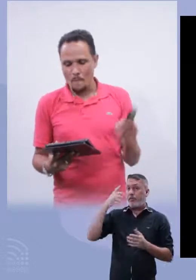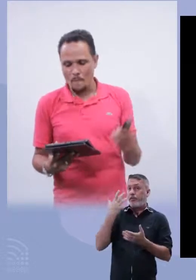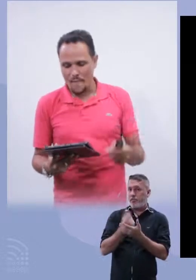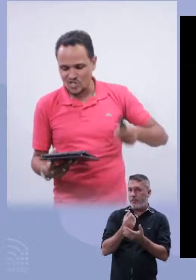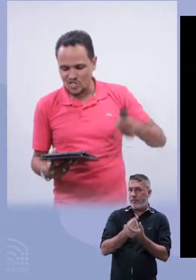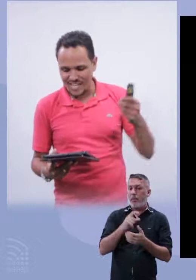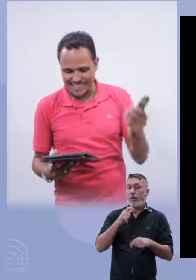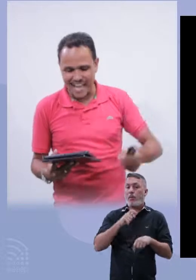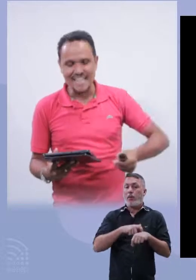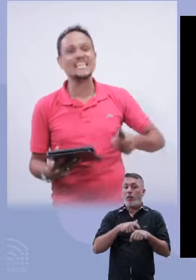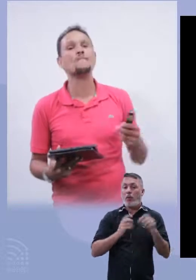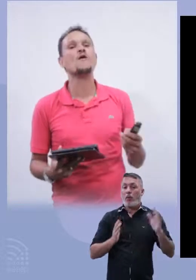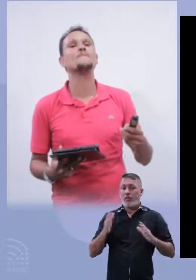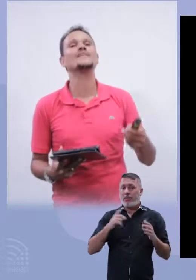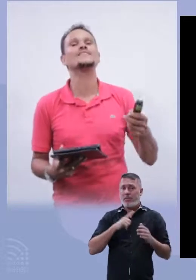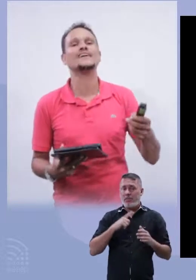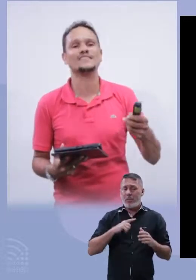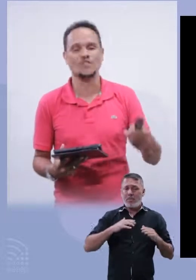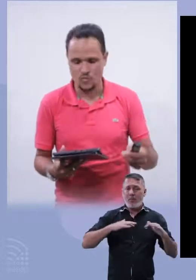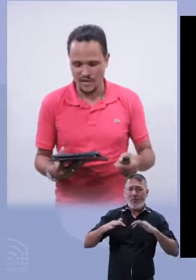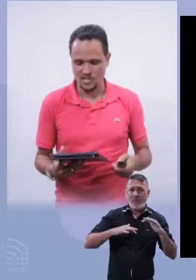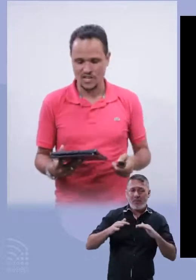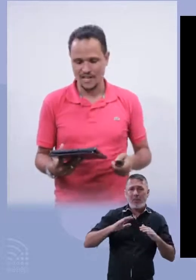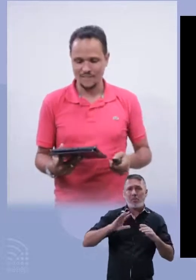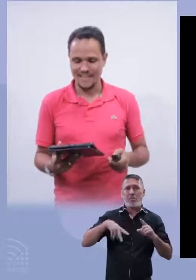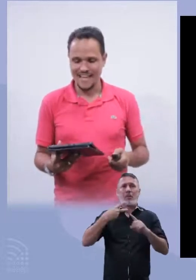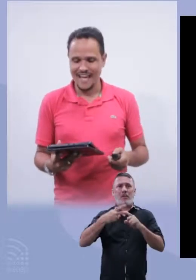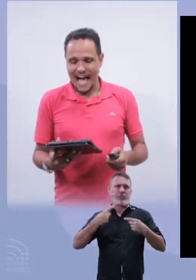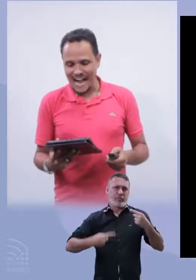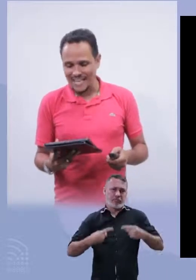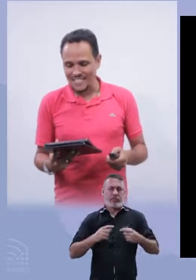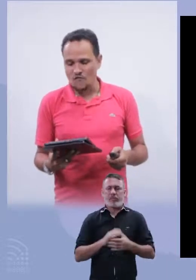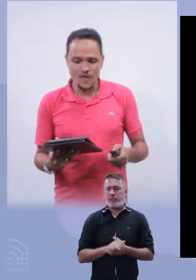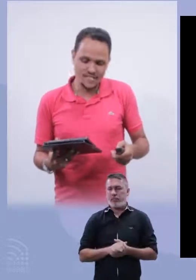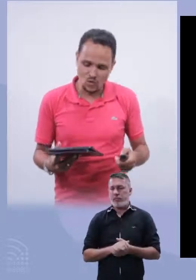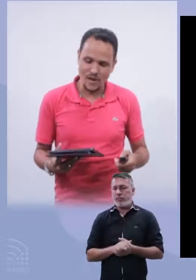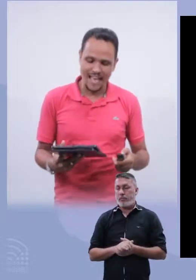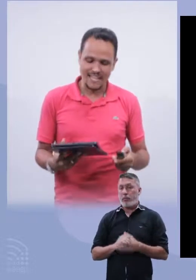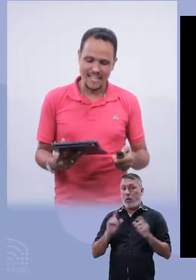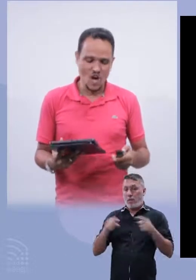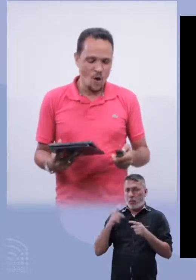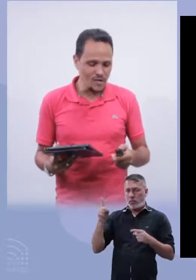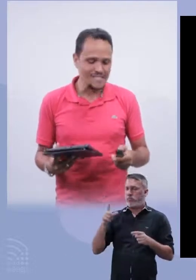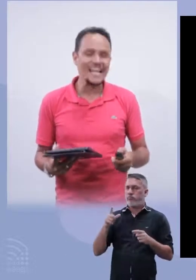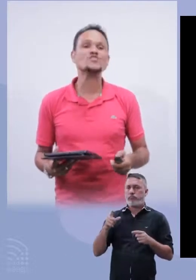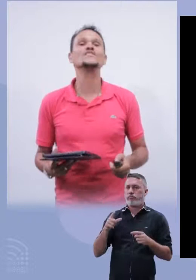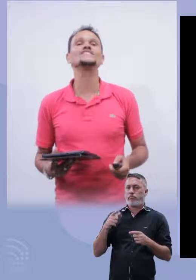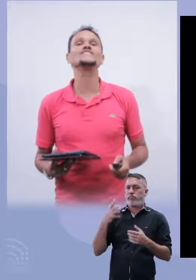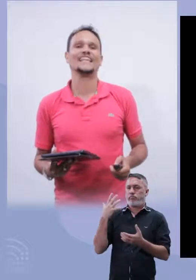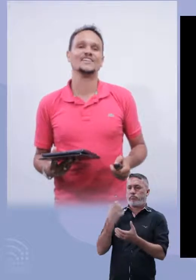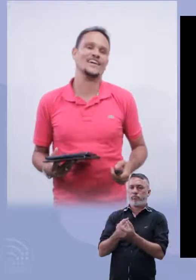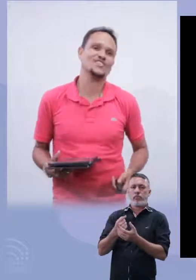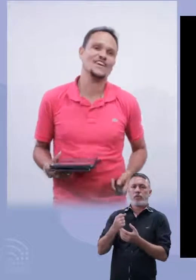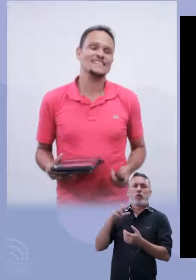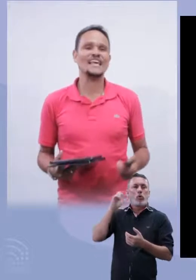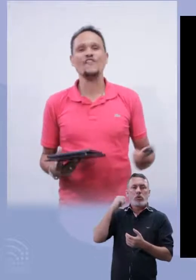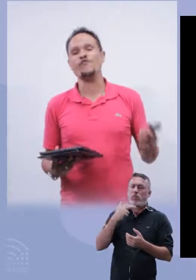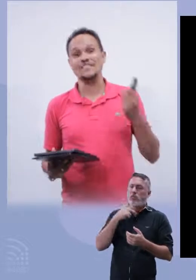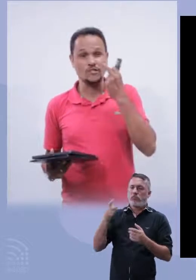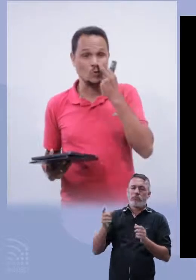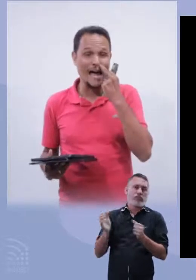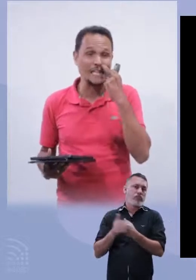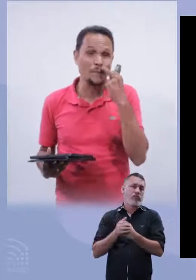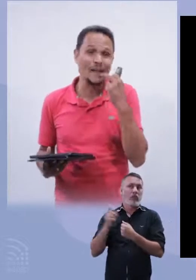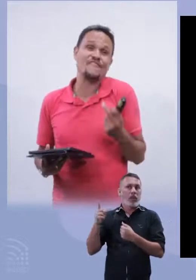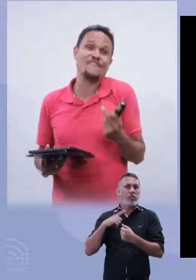em momento de intensa mobilização política. A canção foi censurada por estar associada, gente. Se ela